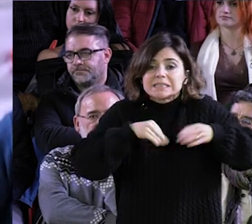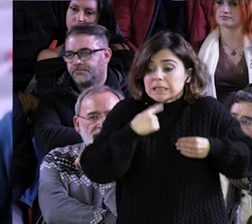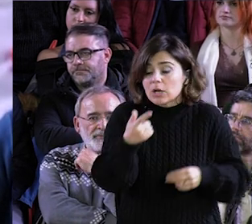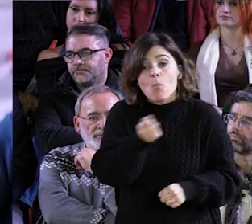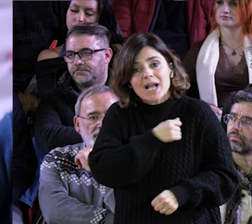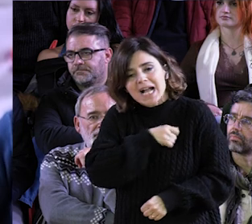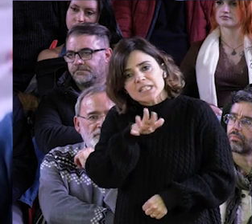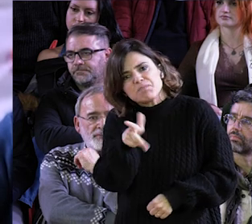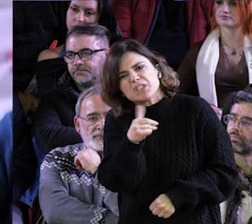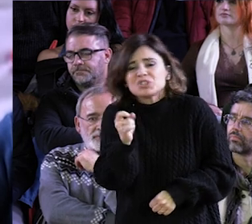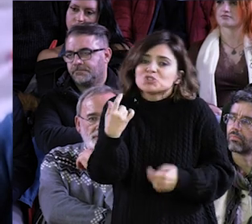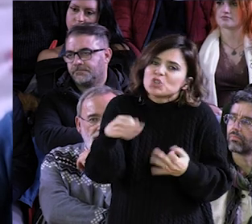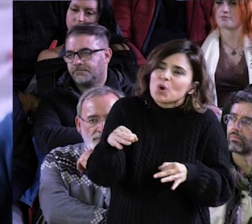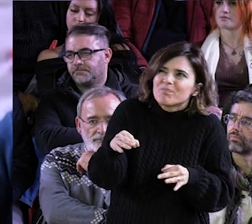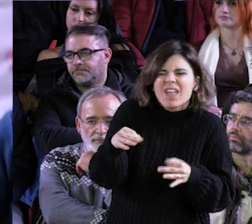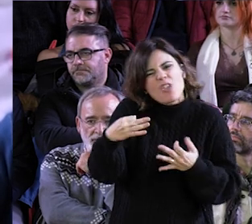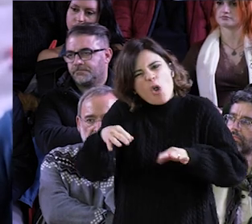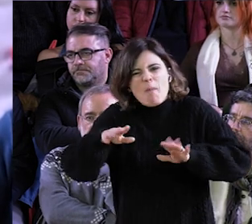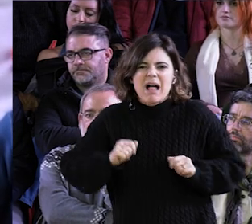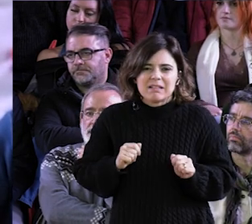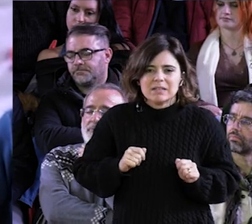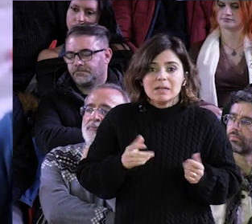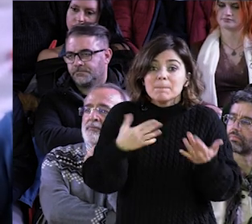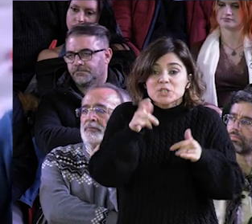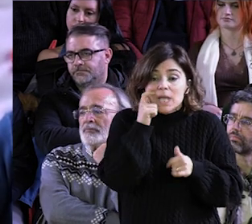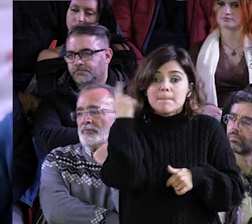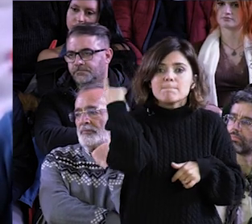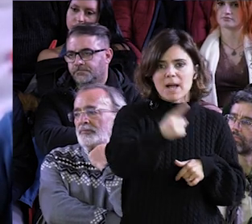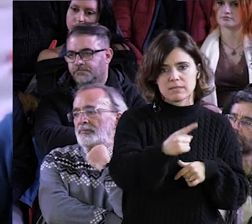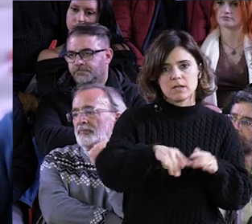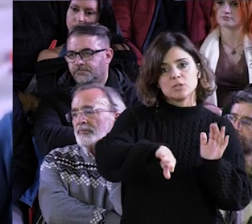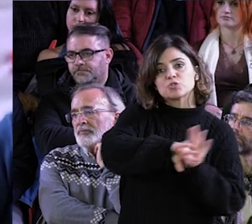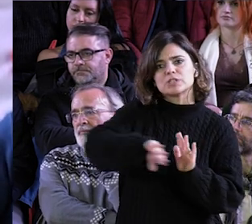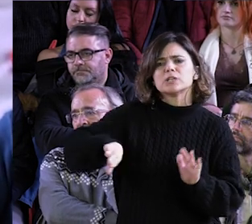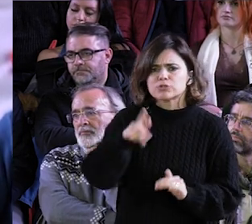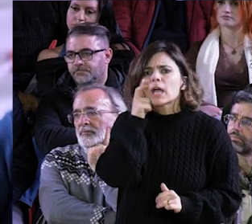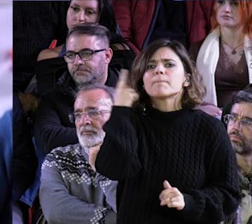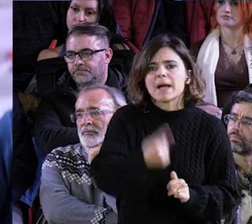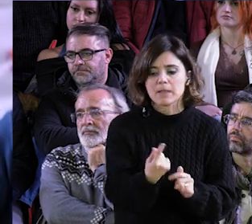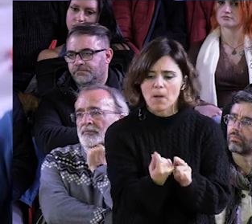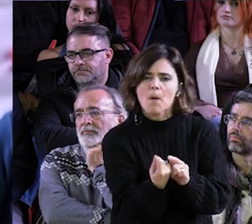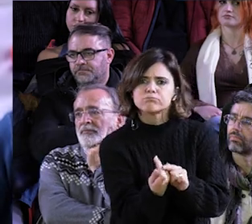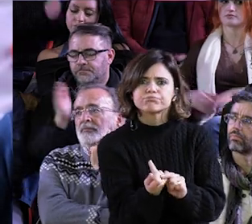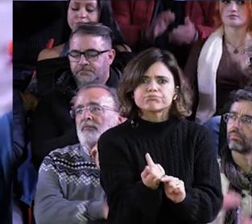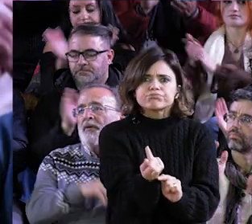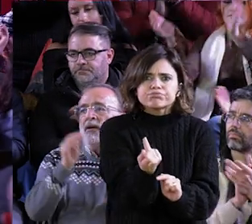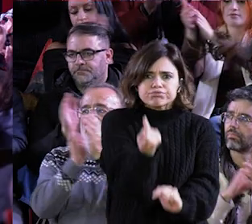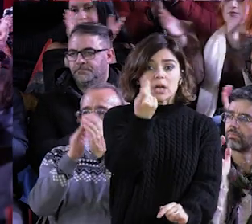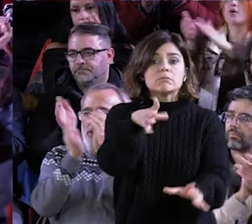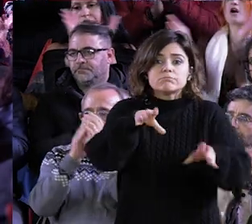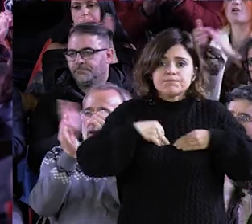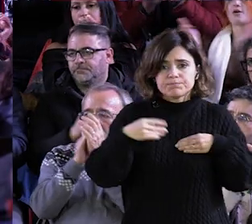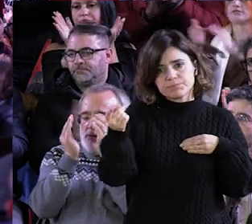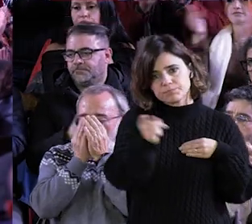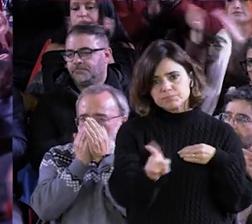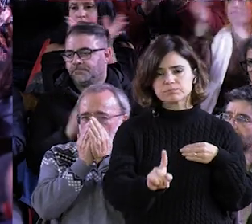1.200 euros é normal e aceitável quando quem manda nos nossos direitos é a gula da especulação. Não aceitamos.